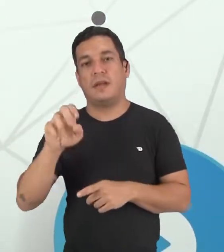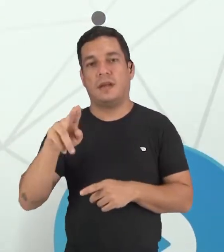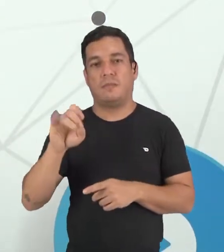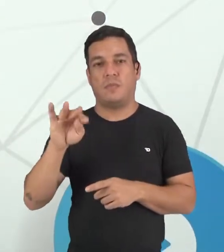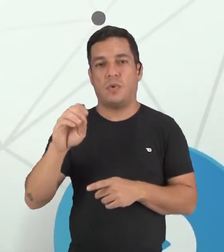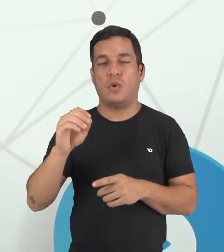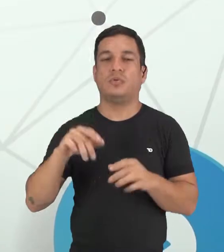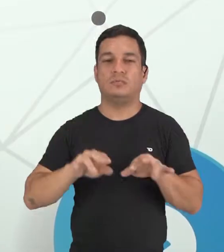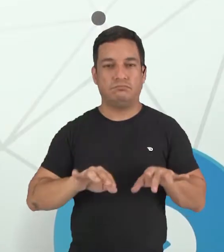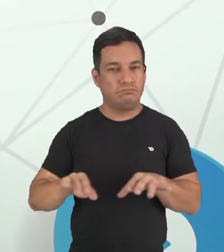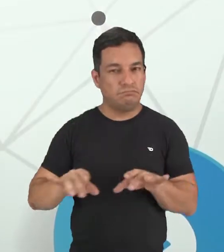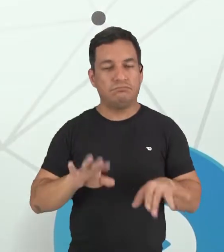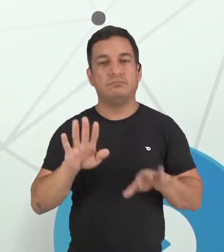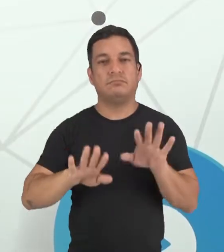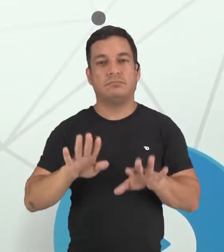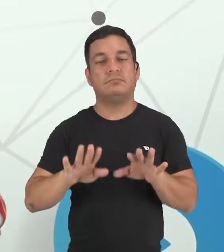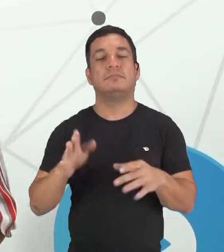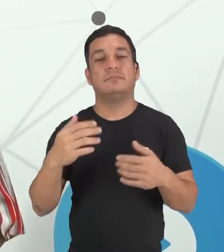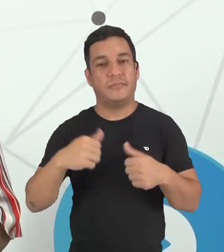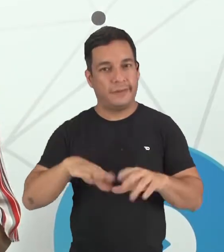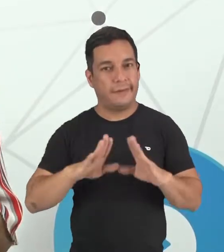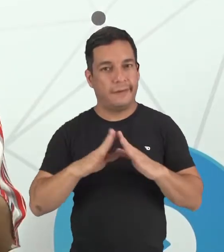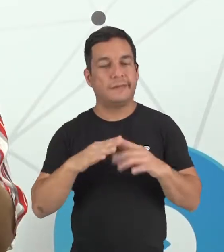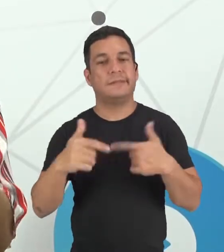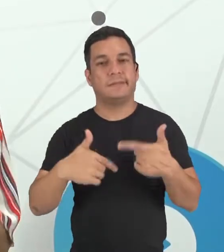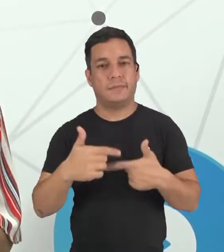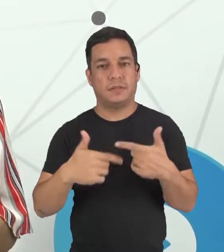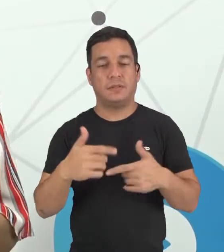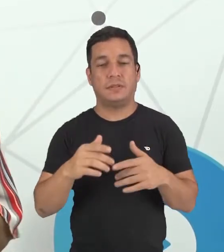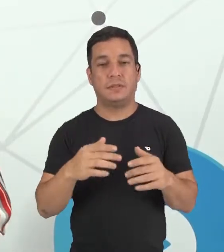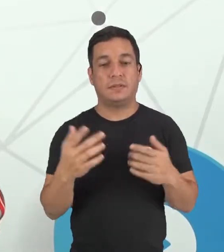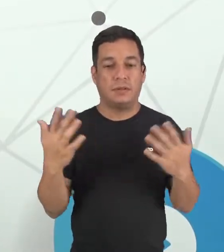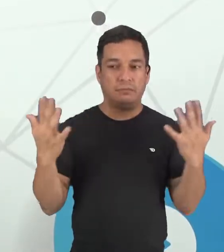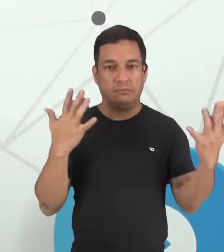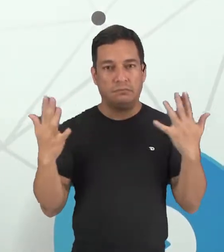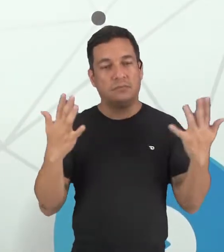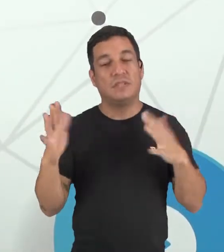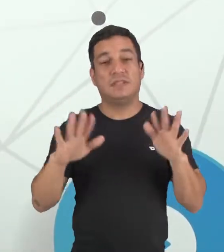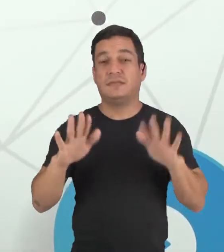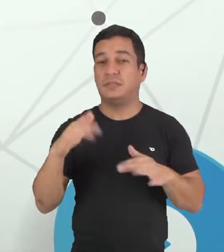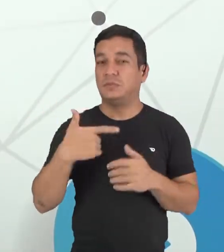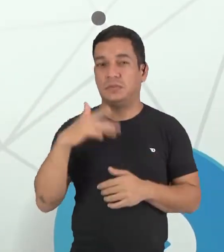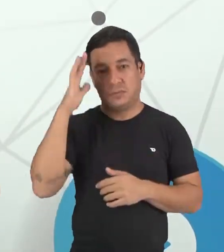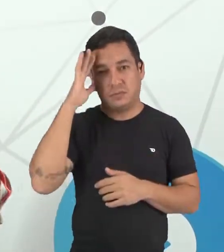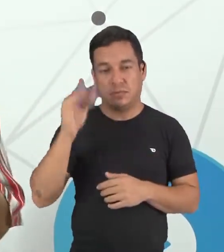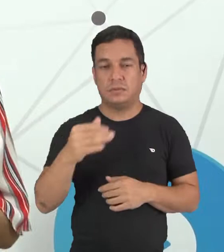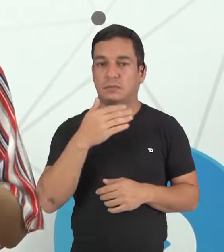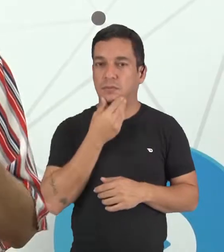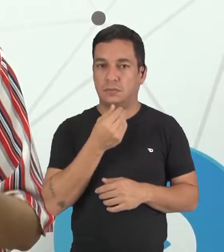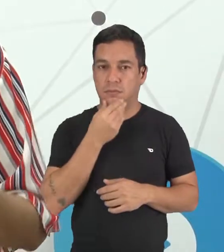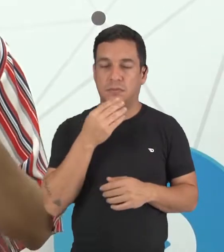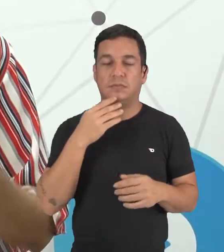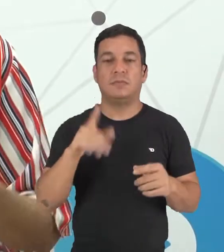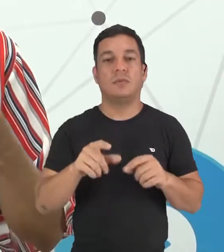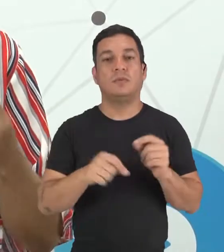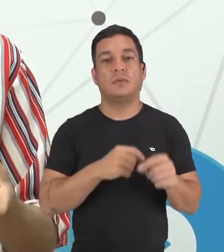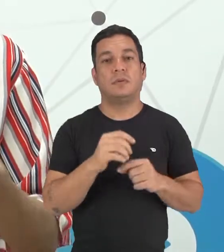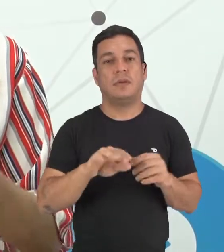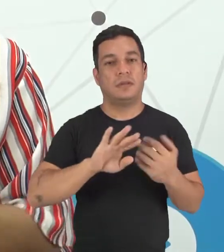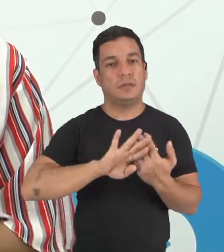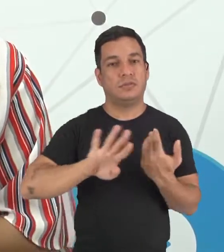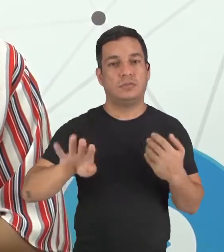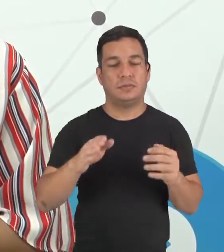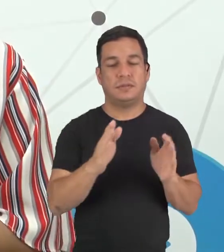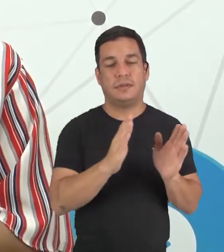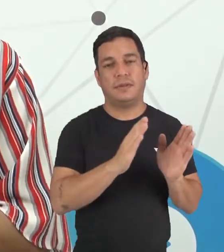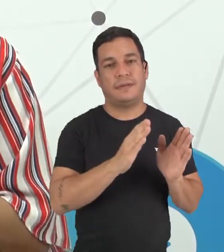com o cuidado dos filhos. E muitas vezes não existe essa compreensão dos homens da divisão de tarefa com as